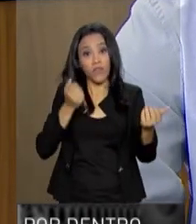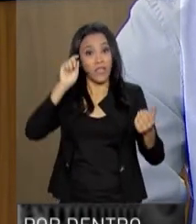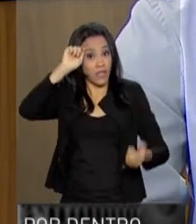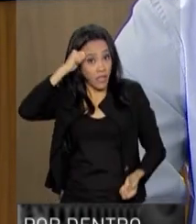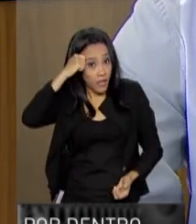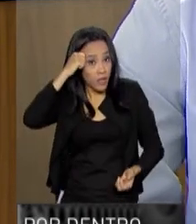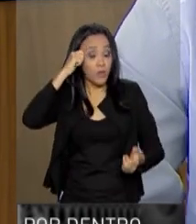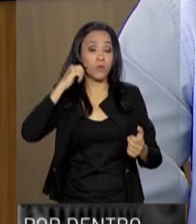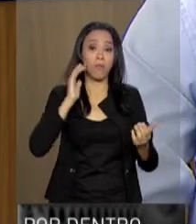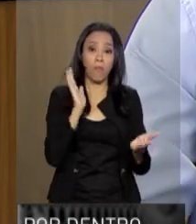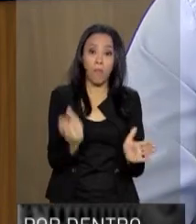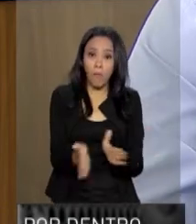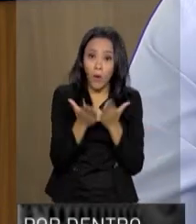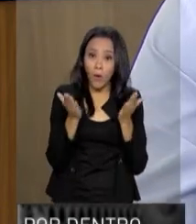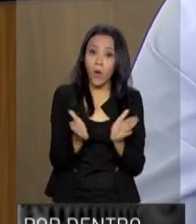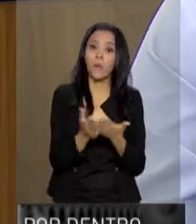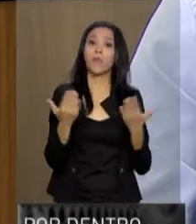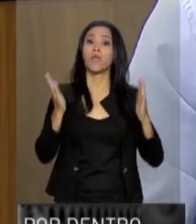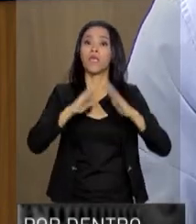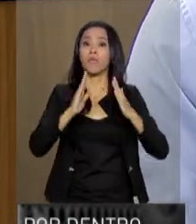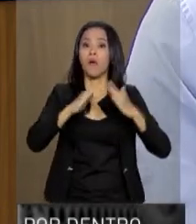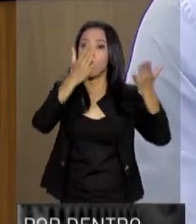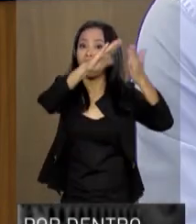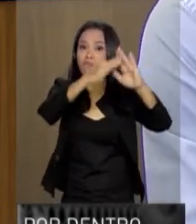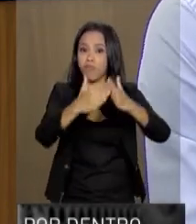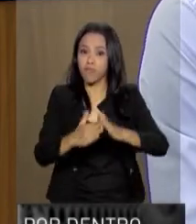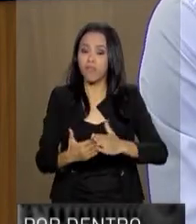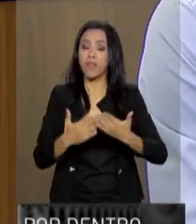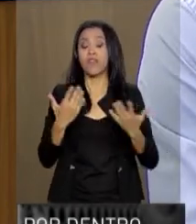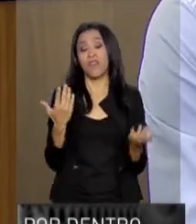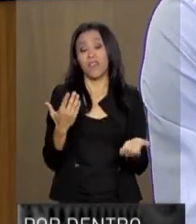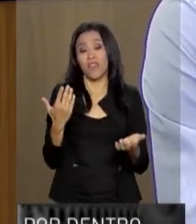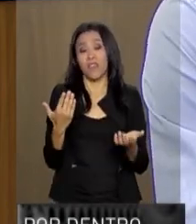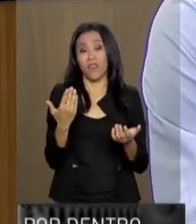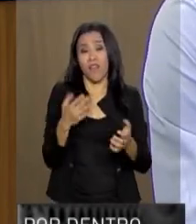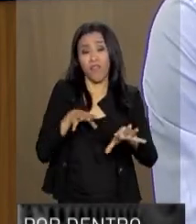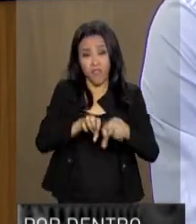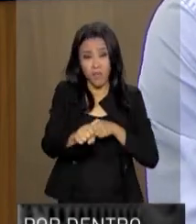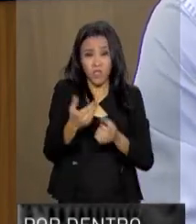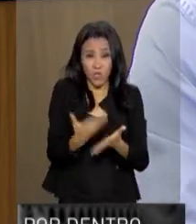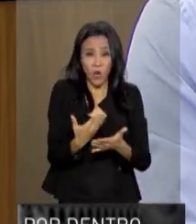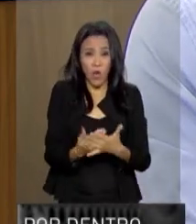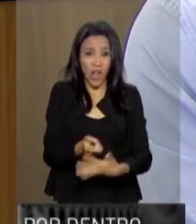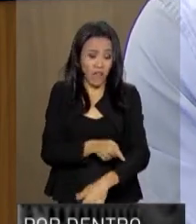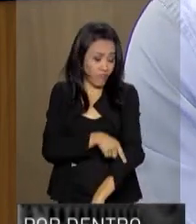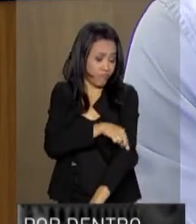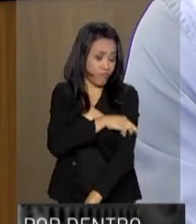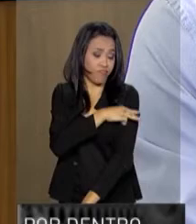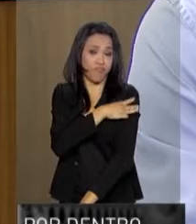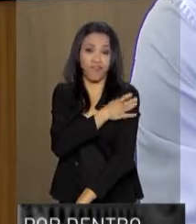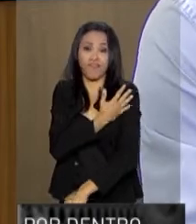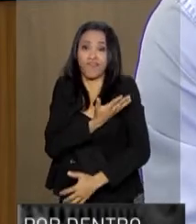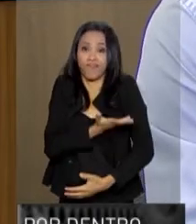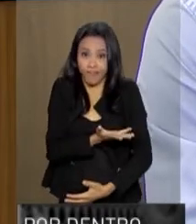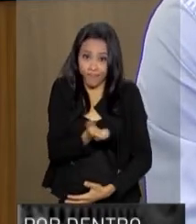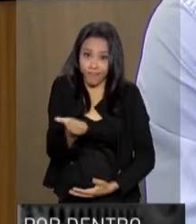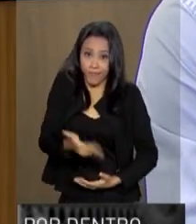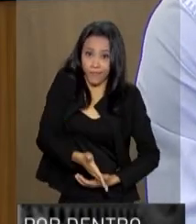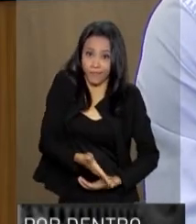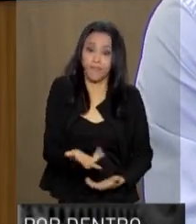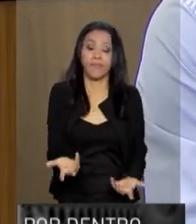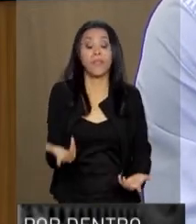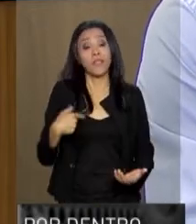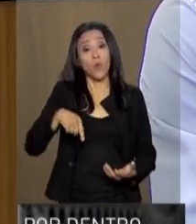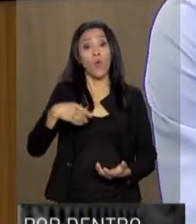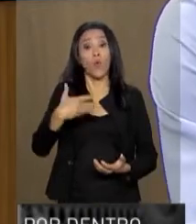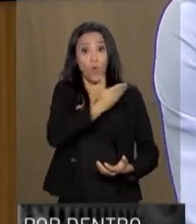periferias e de baixa escolaridade as principais vítimas de violência no brasil o governo tomando conhecimento desses dados